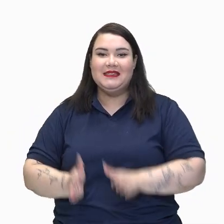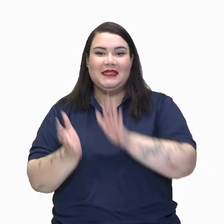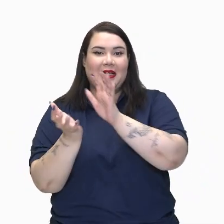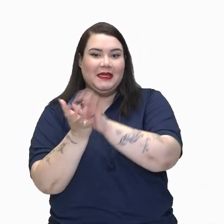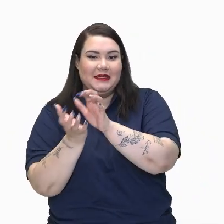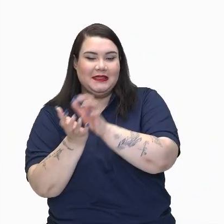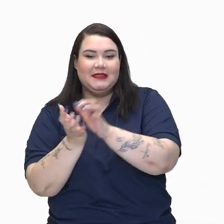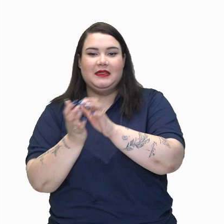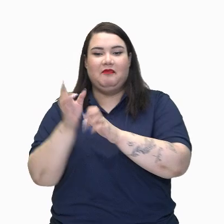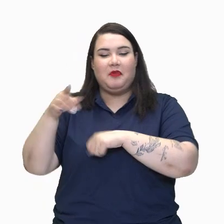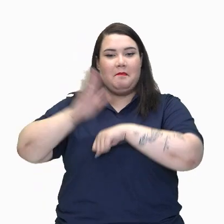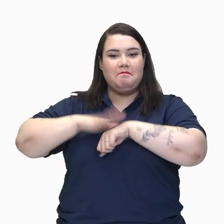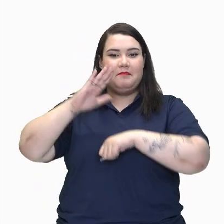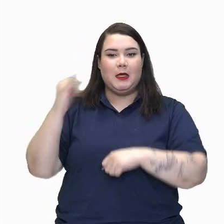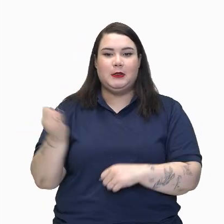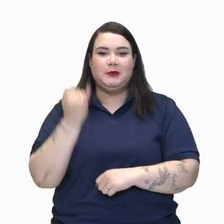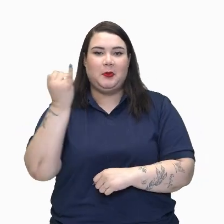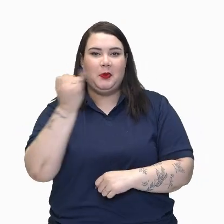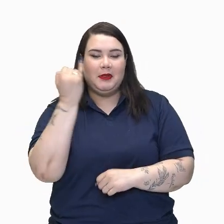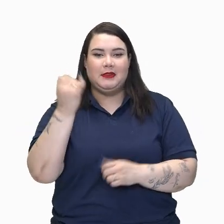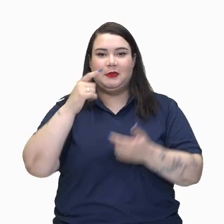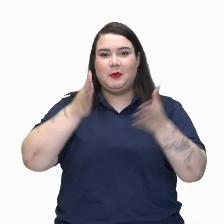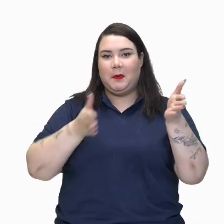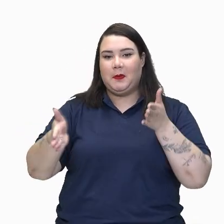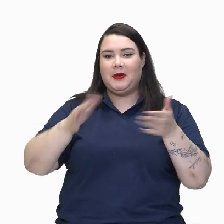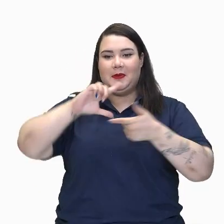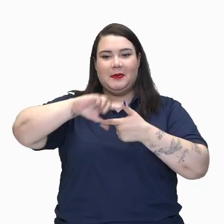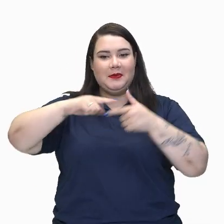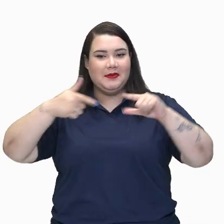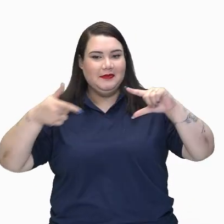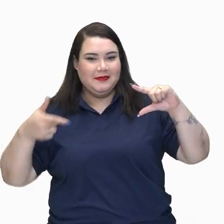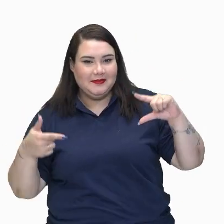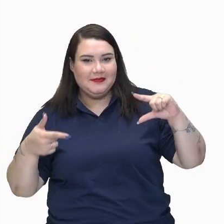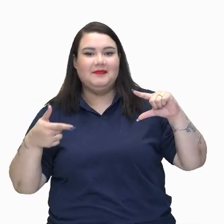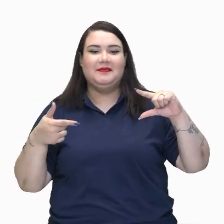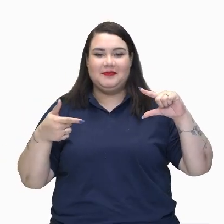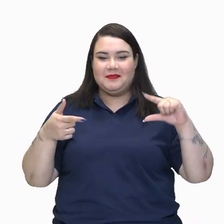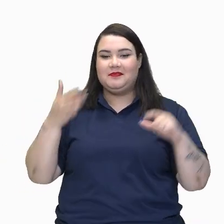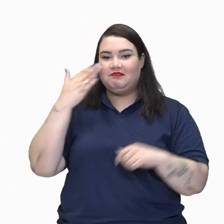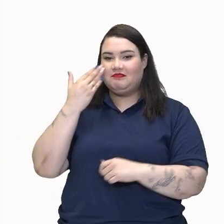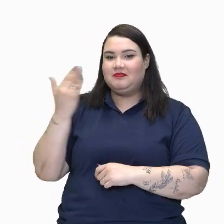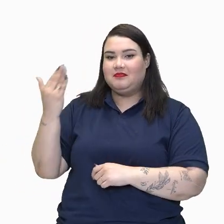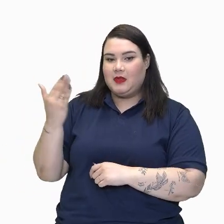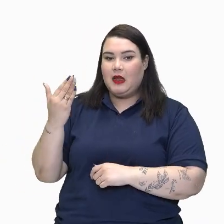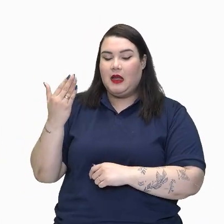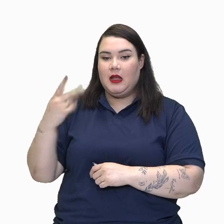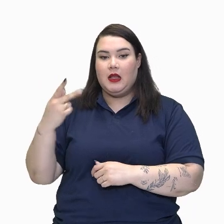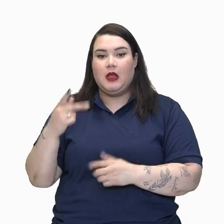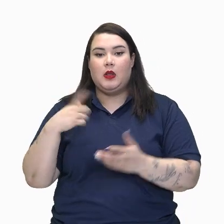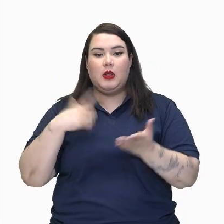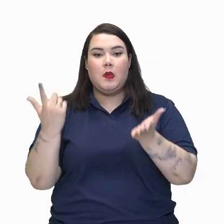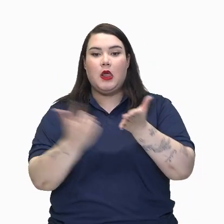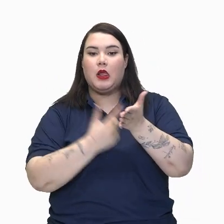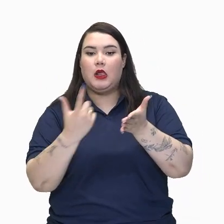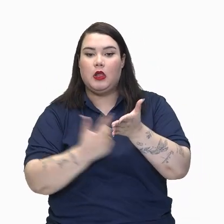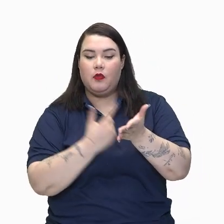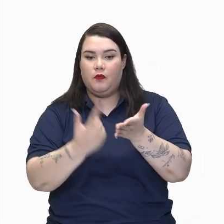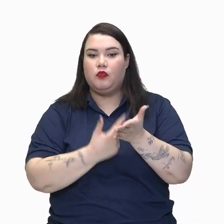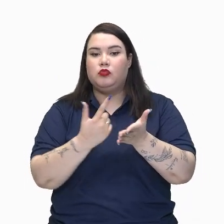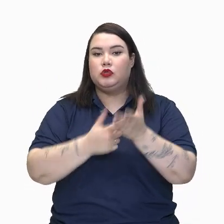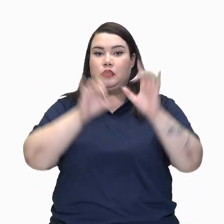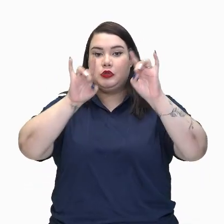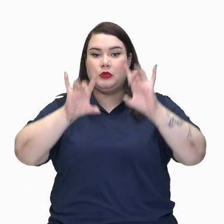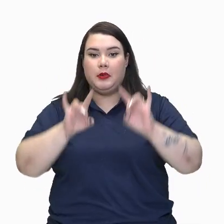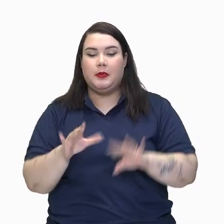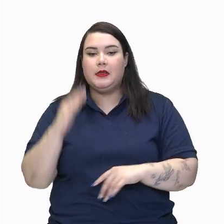poetas mais importantes do modernismo. E ao lado vocês têm a figura do nosso Manuel Bandeira e a capa de um dos seus livros, o